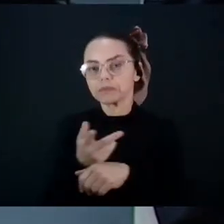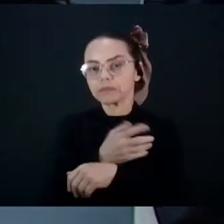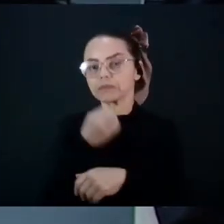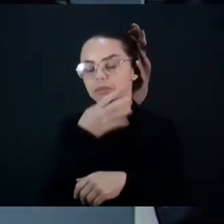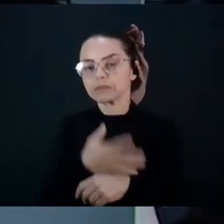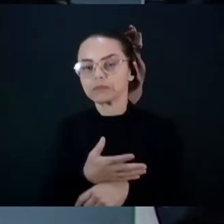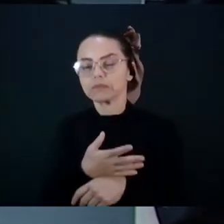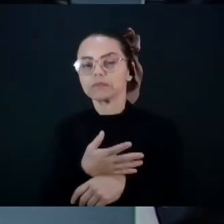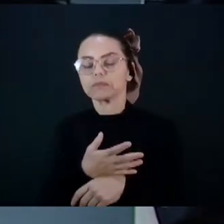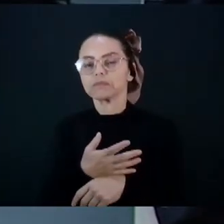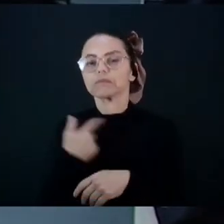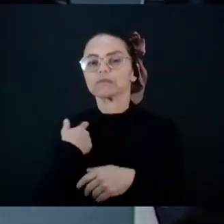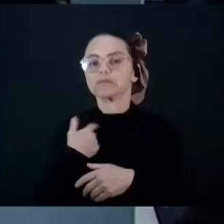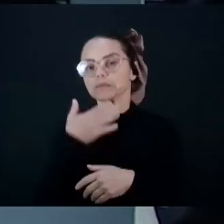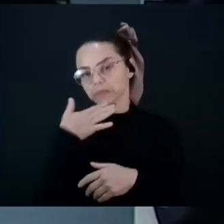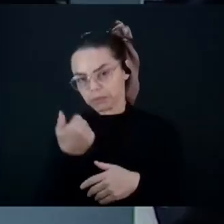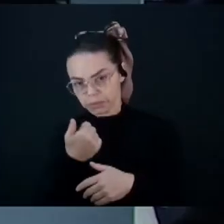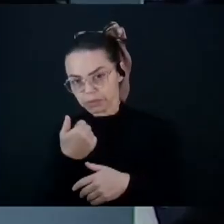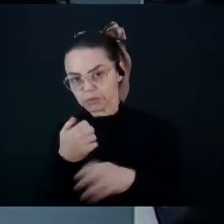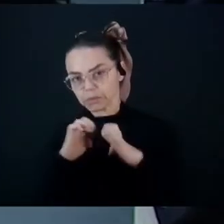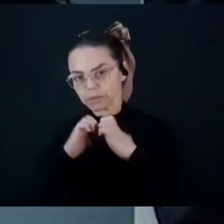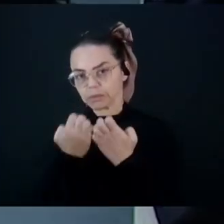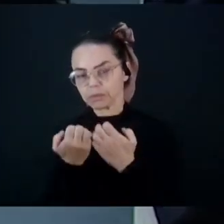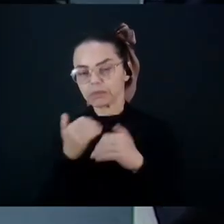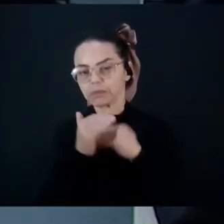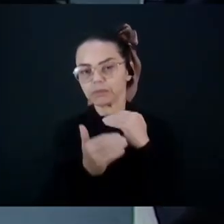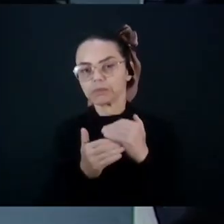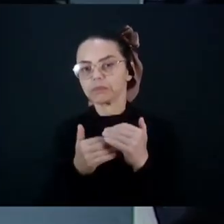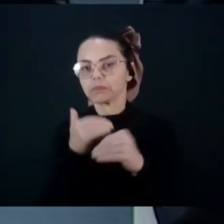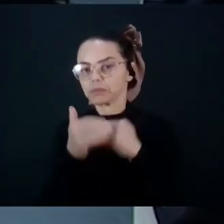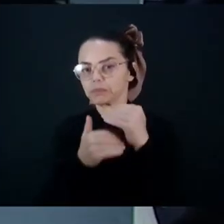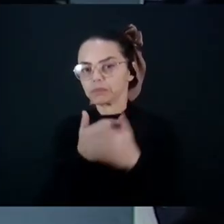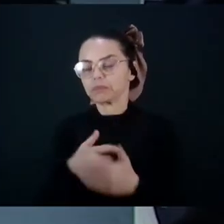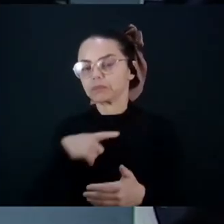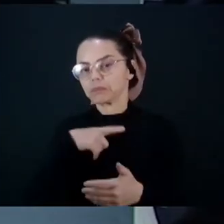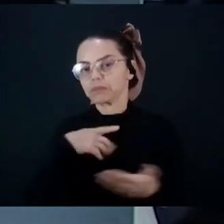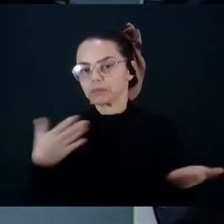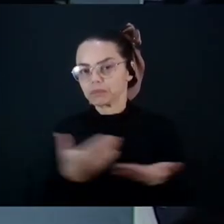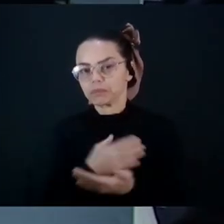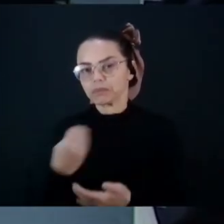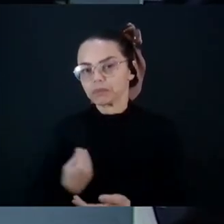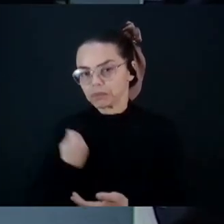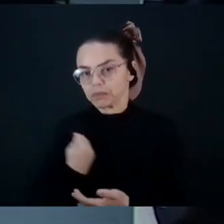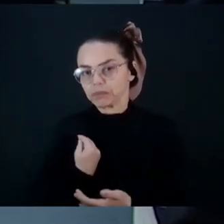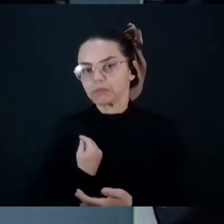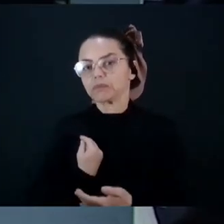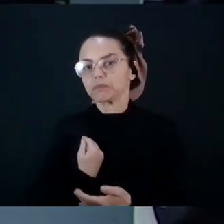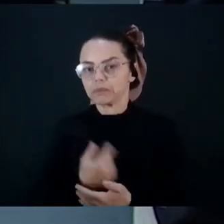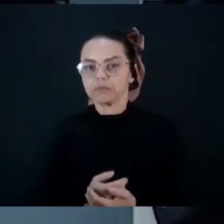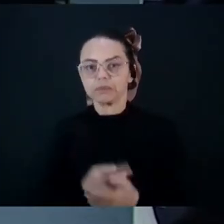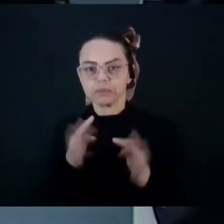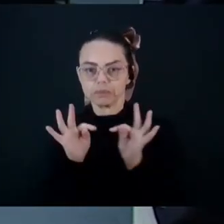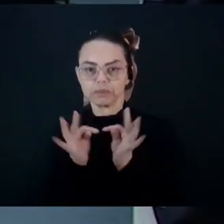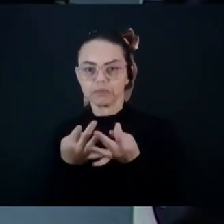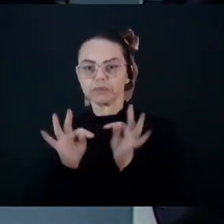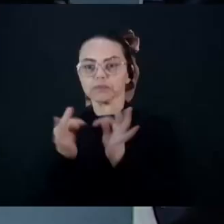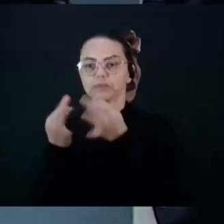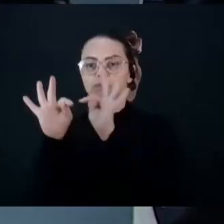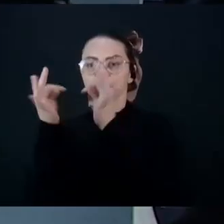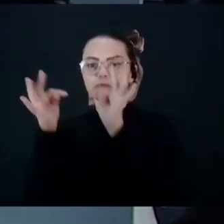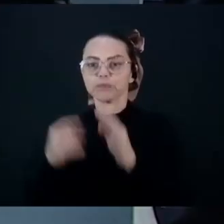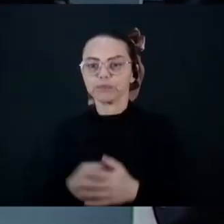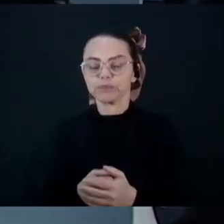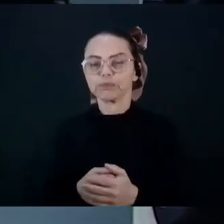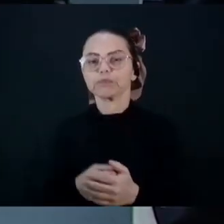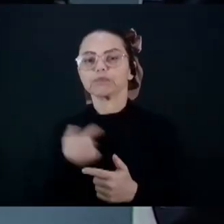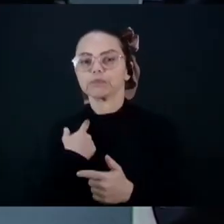para otimizar os processos. Hoje a gente vive num mundo cada vez mais tecnológico, né, com a vinda